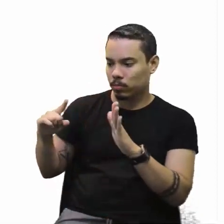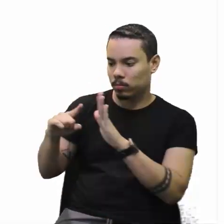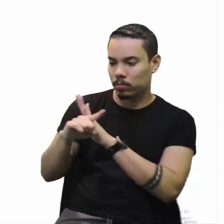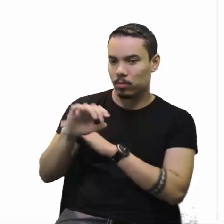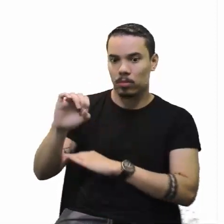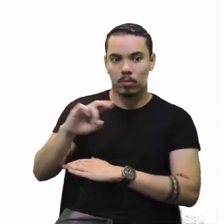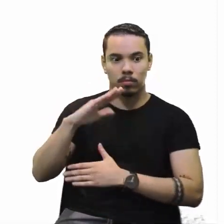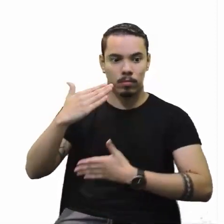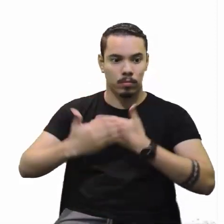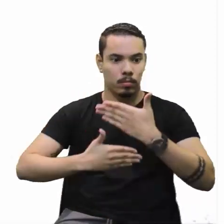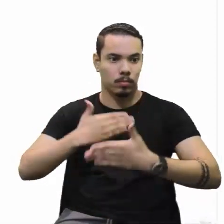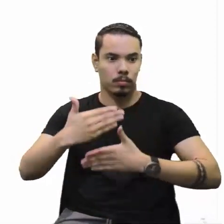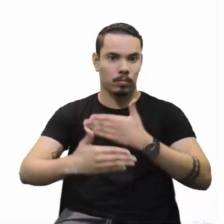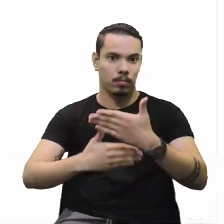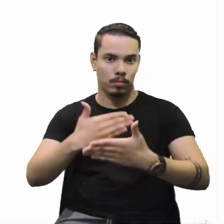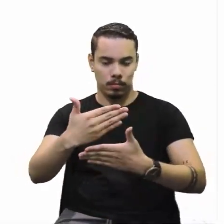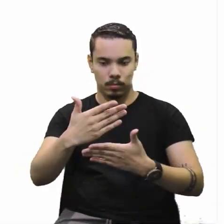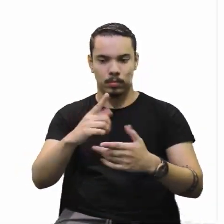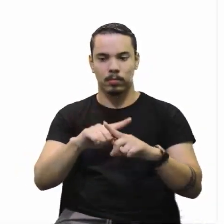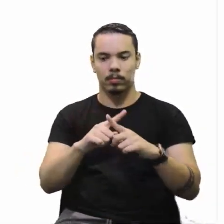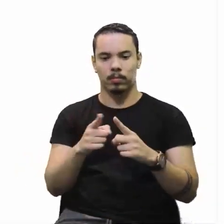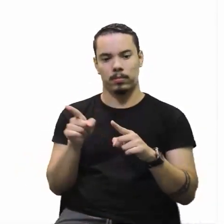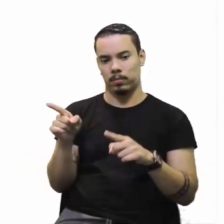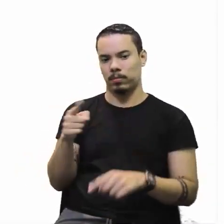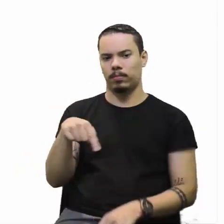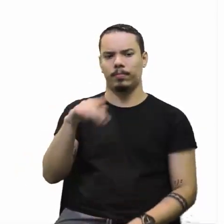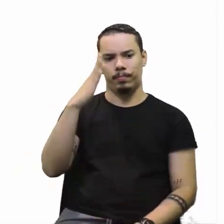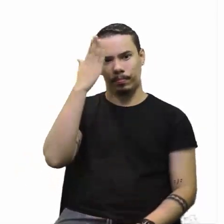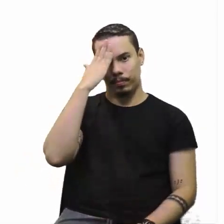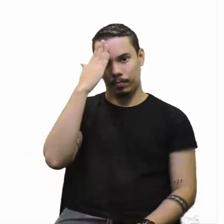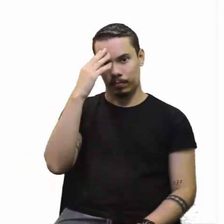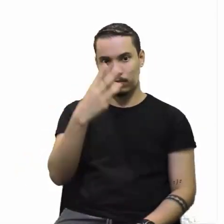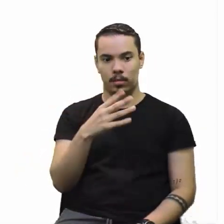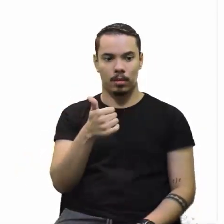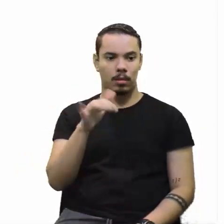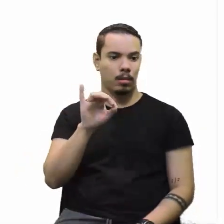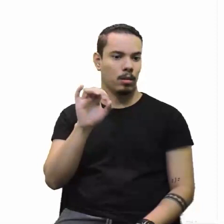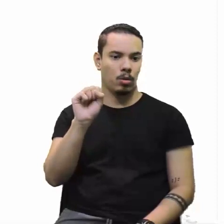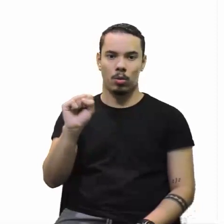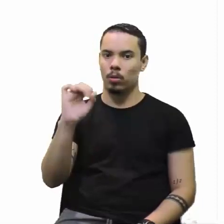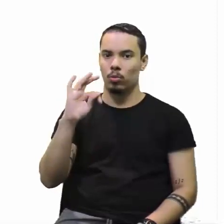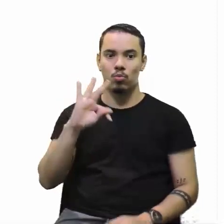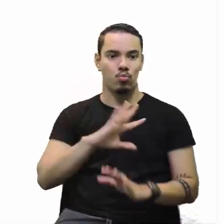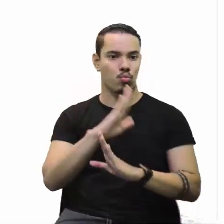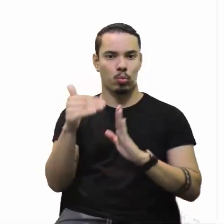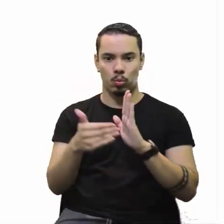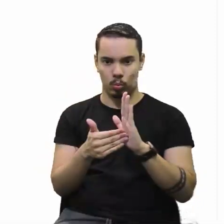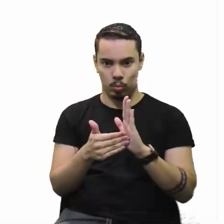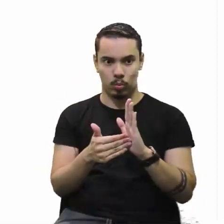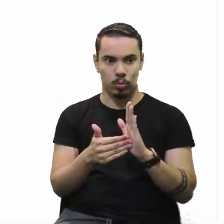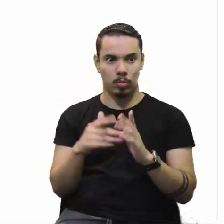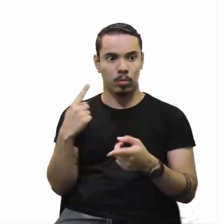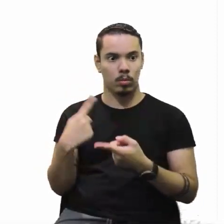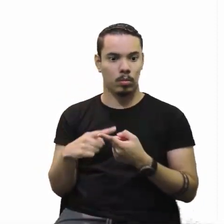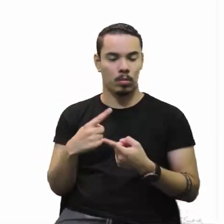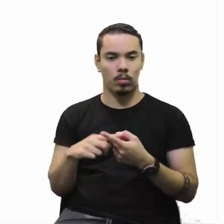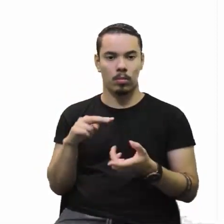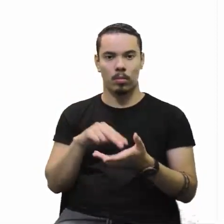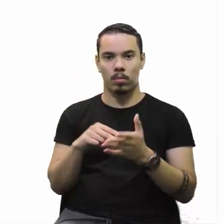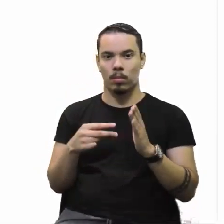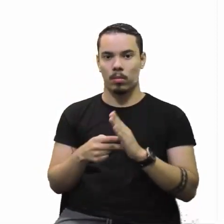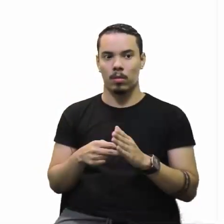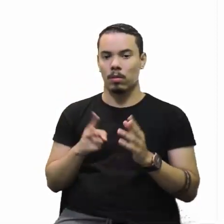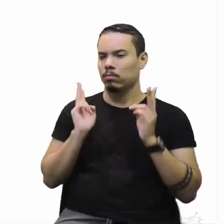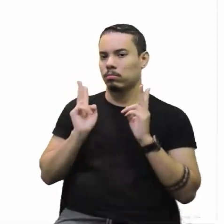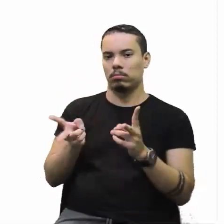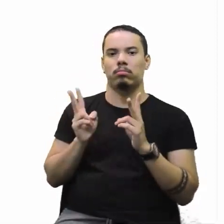durante o exercício. Mas aqui vocês sabem que é 3 vezes 10 oitava todas as ondas eletromagnéticas no vácuo. É uma